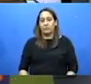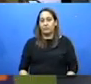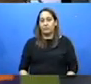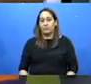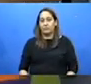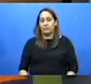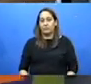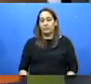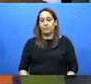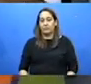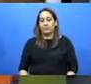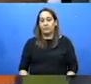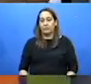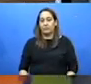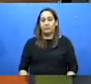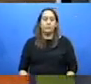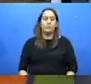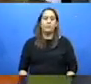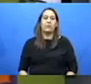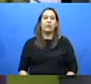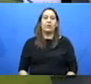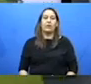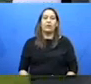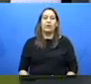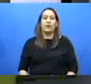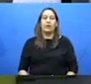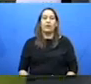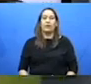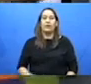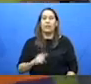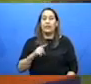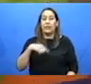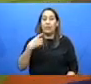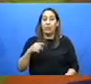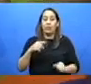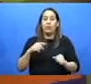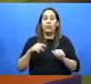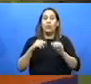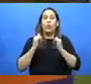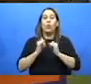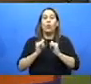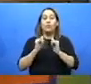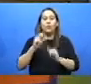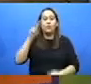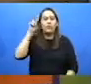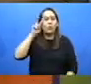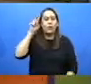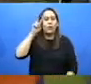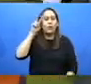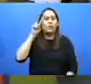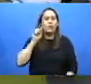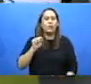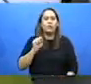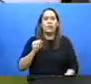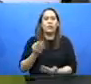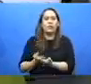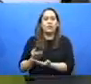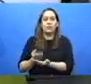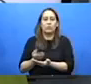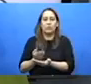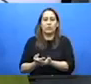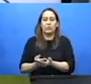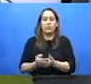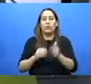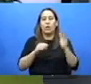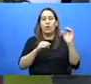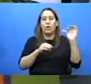deixar essa planta bem saudável. Bom, aqui embaixo, um lembrete do que nós vimos e estudamos. Ó, as partes